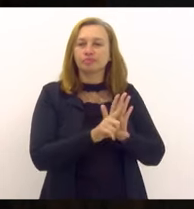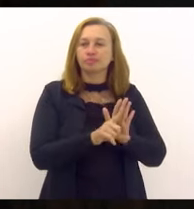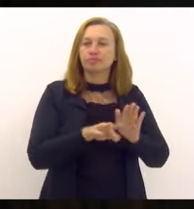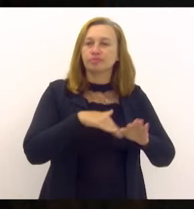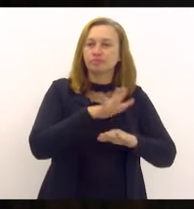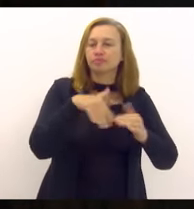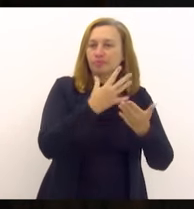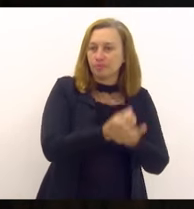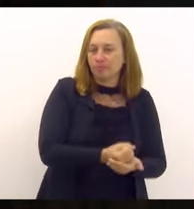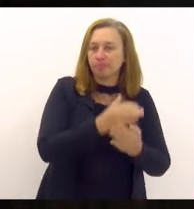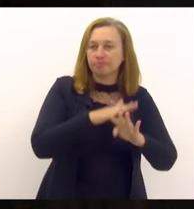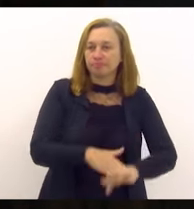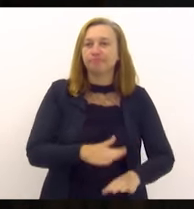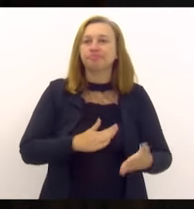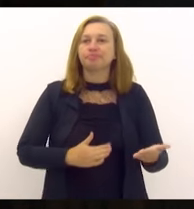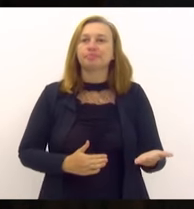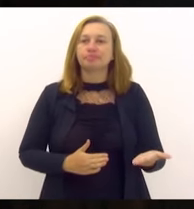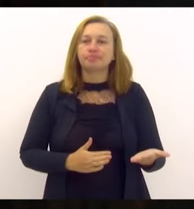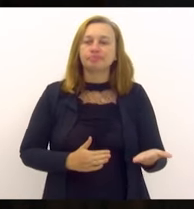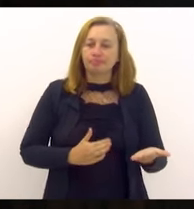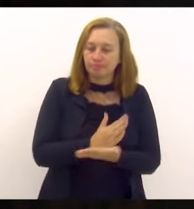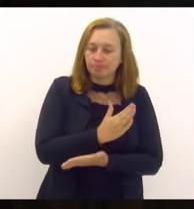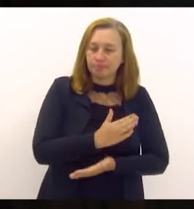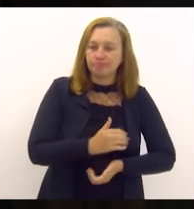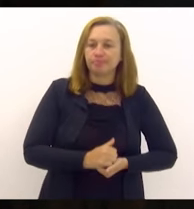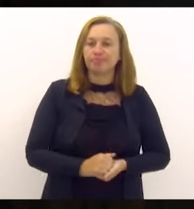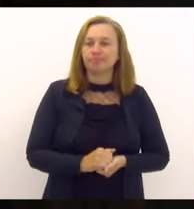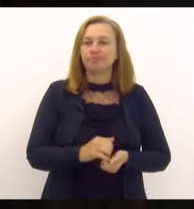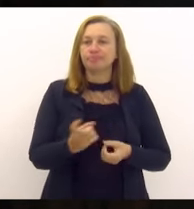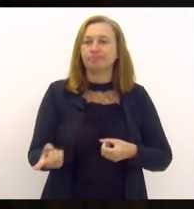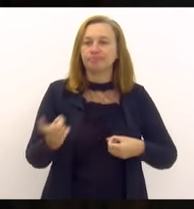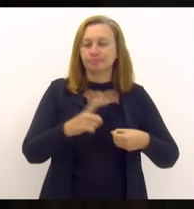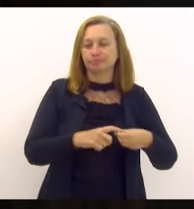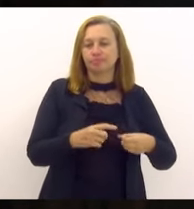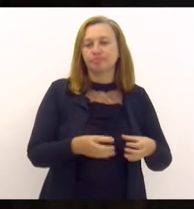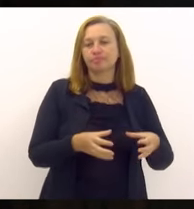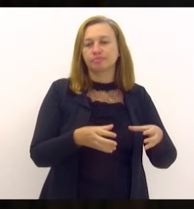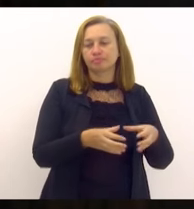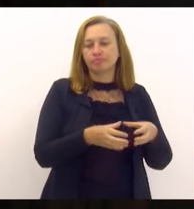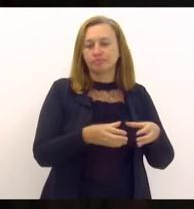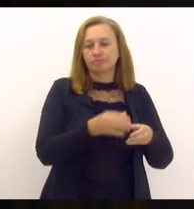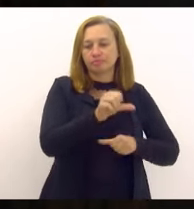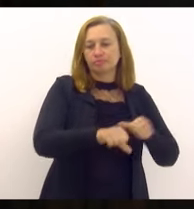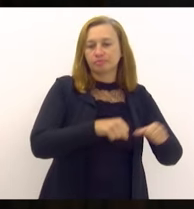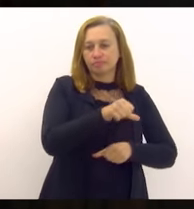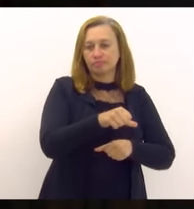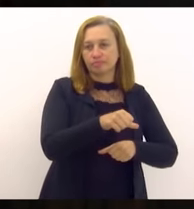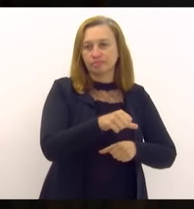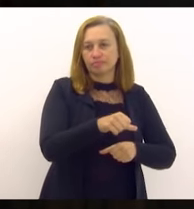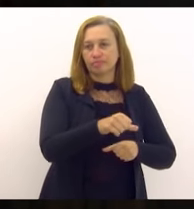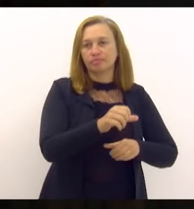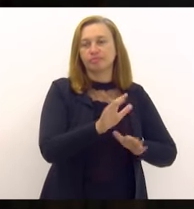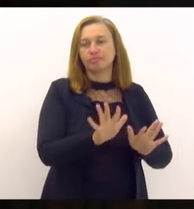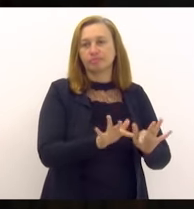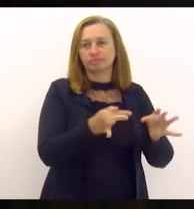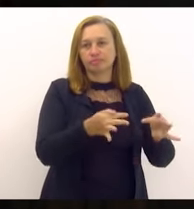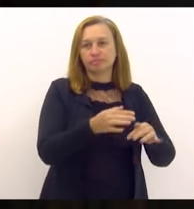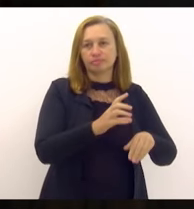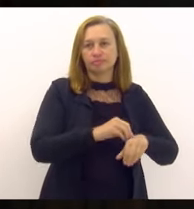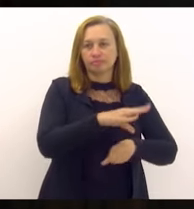aprovam, permaneçam como estão. Aprovado, retorna ao autor para a transformação e indicação simples.